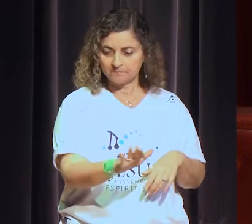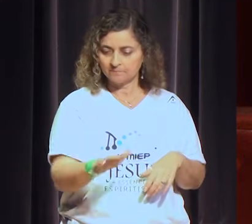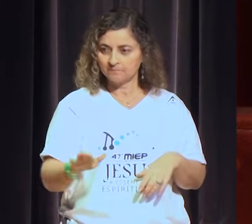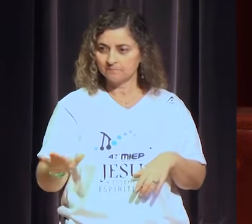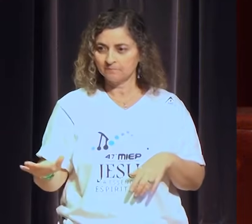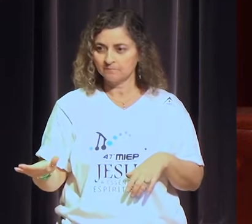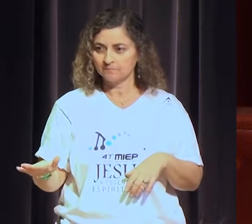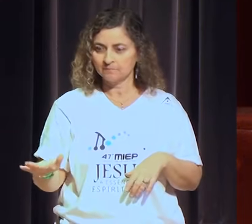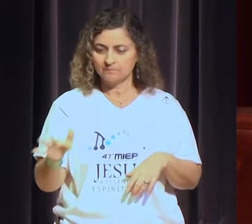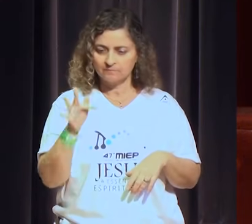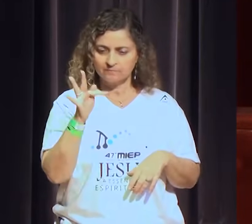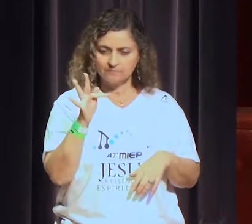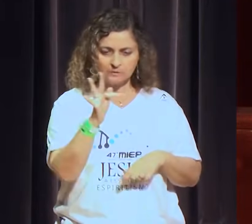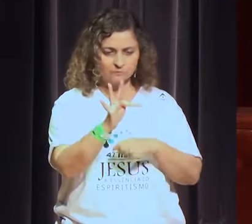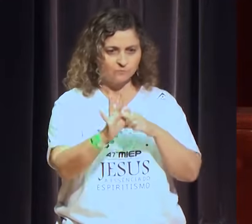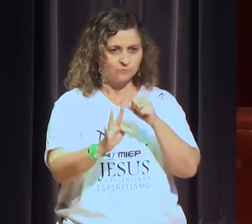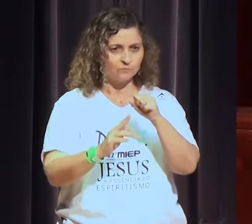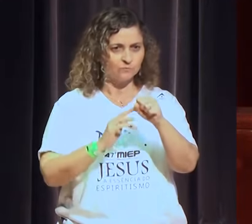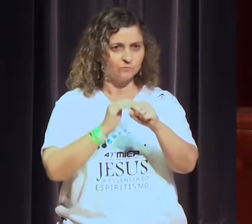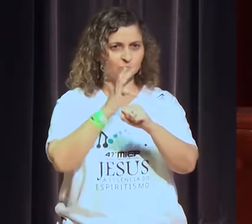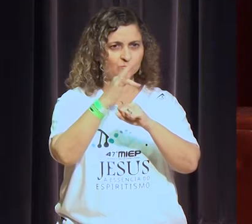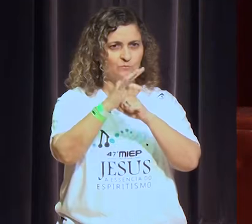Fluido cósmico. Falei, caramba!